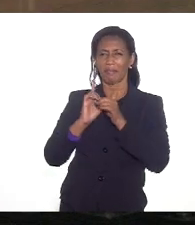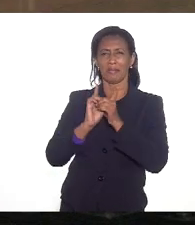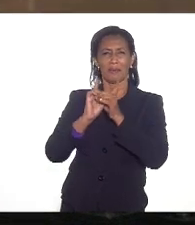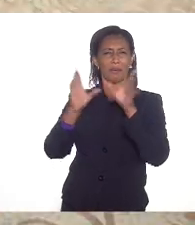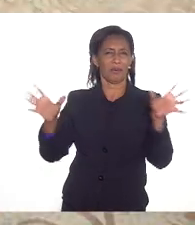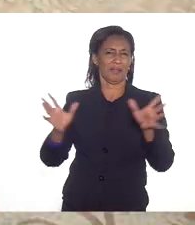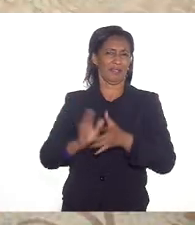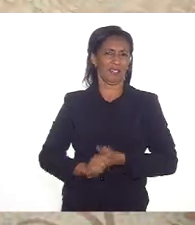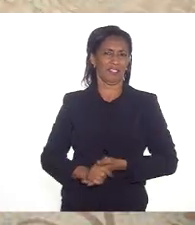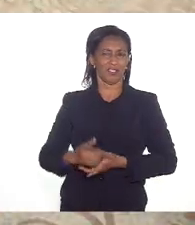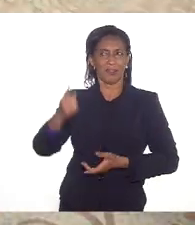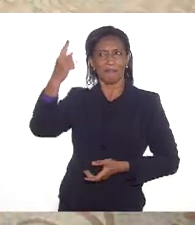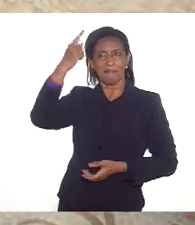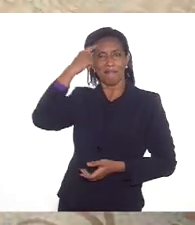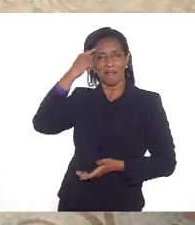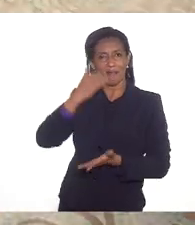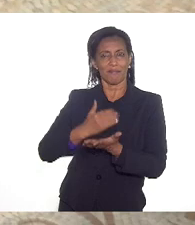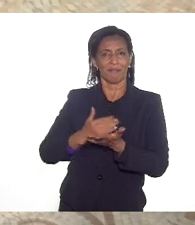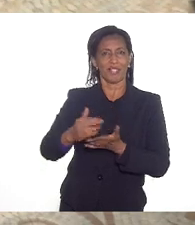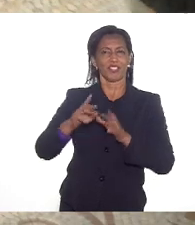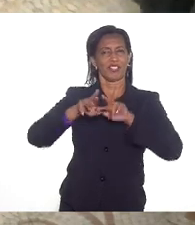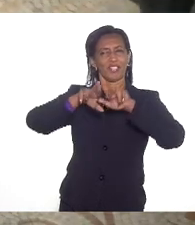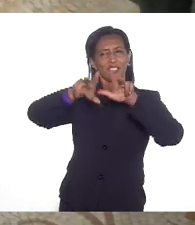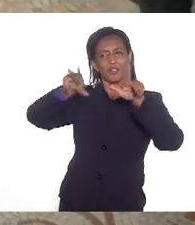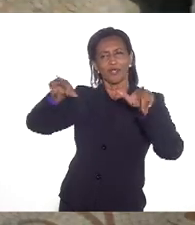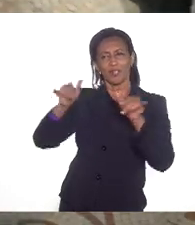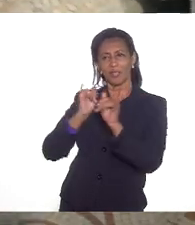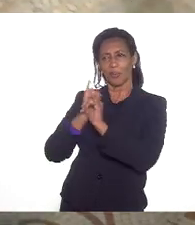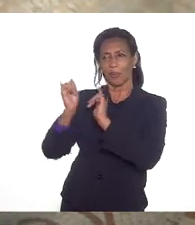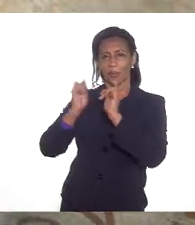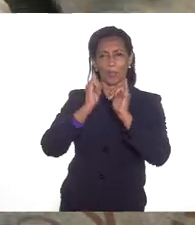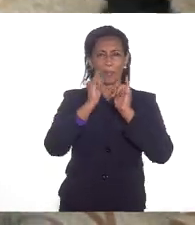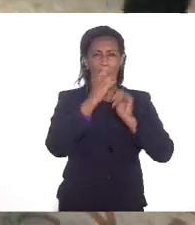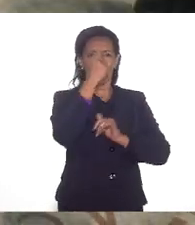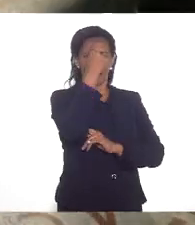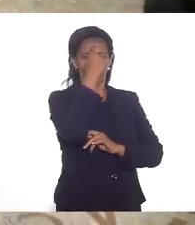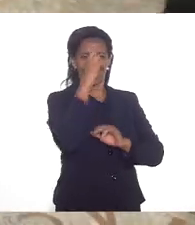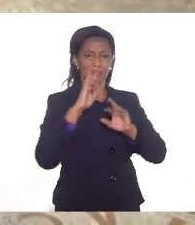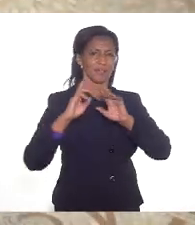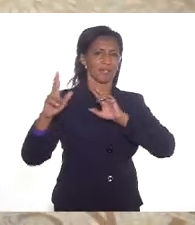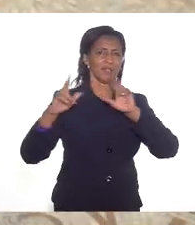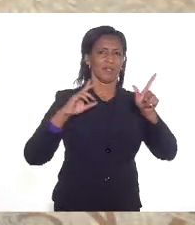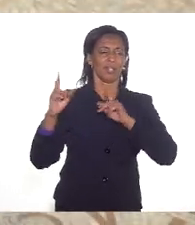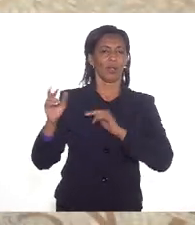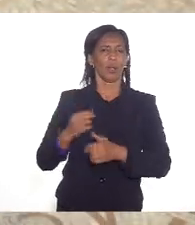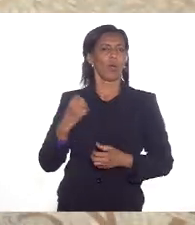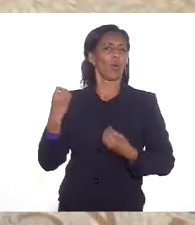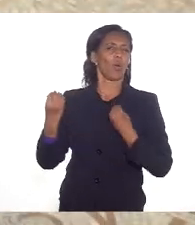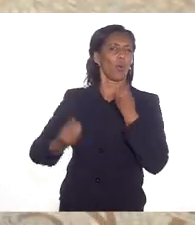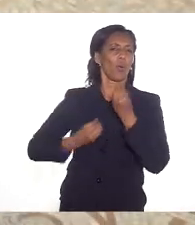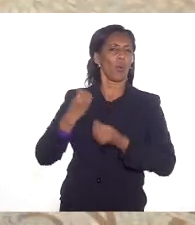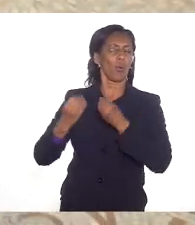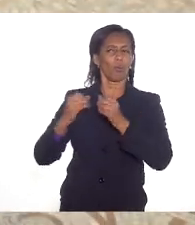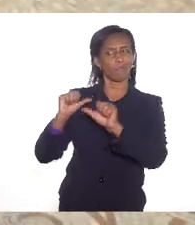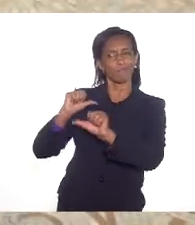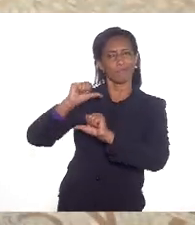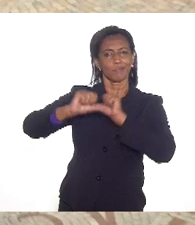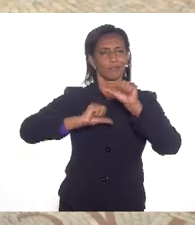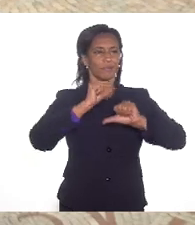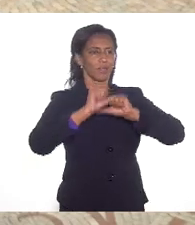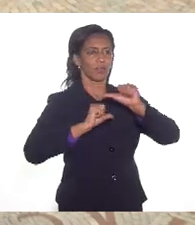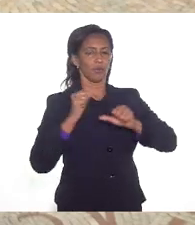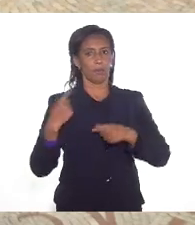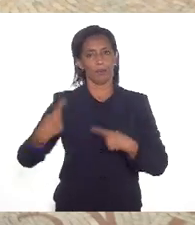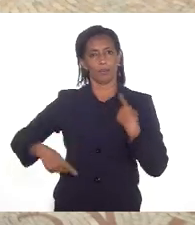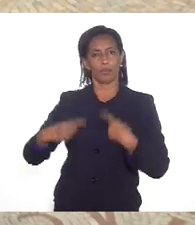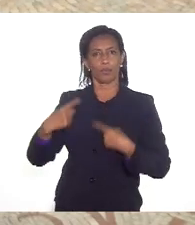e que tenta pensar a partir das diferentes matizes ideológicas como potencializá-las e transformá-los em